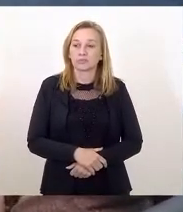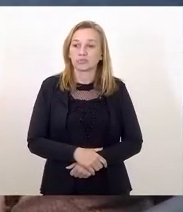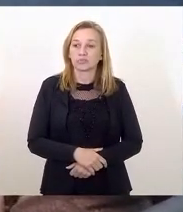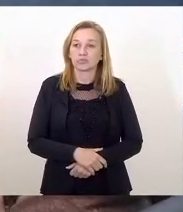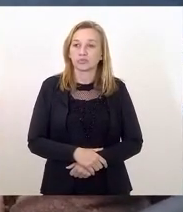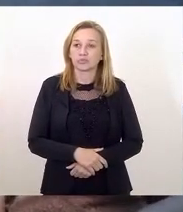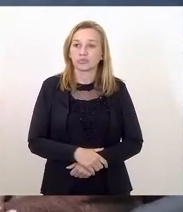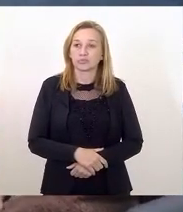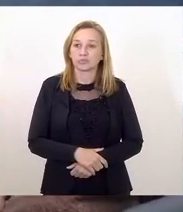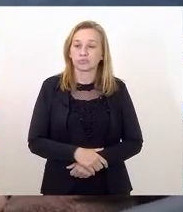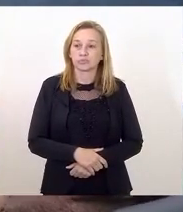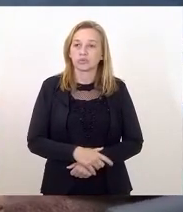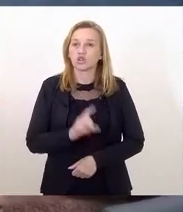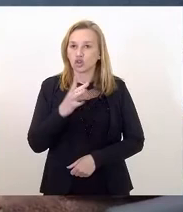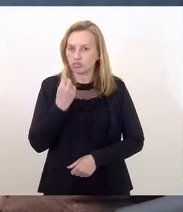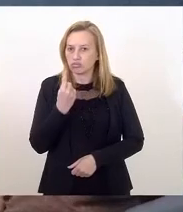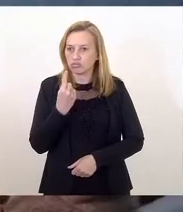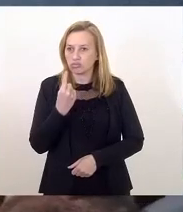Só tinha um.